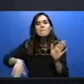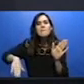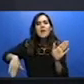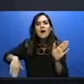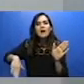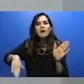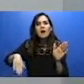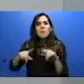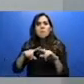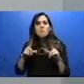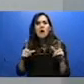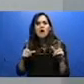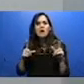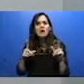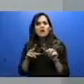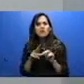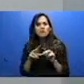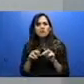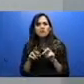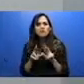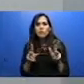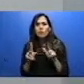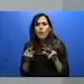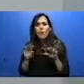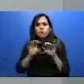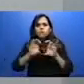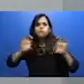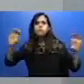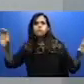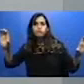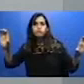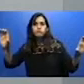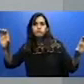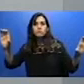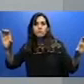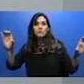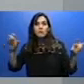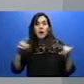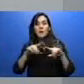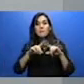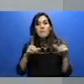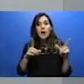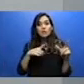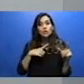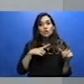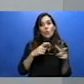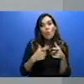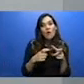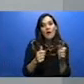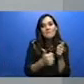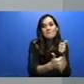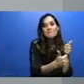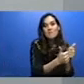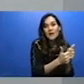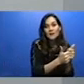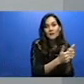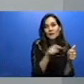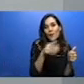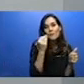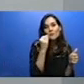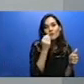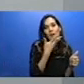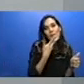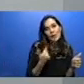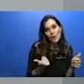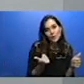completamente opostos da cidade. Eu vou gastar 2, 3 horas só de um lugar para o outro. E às vezes ali pertinho tinha um lugar que você podia ir e aproveitar. Então,